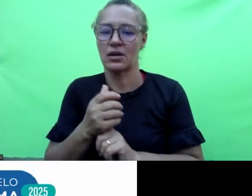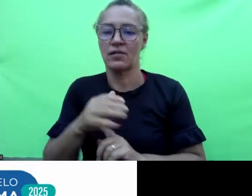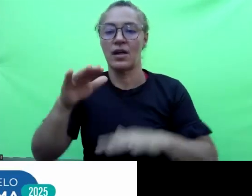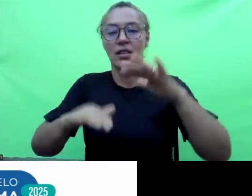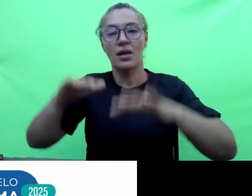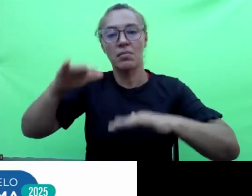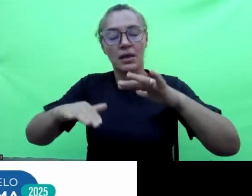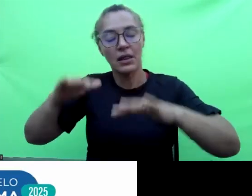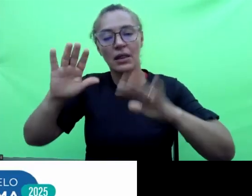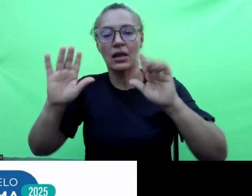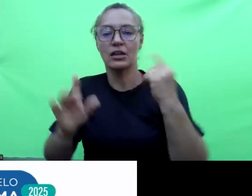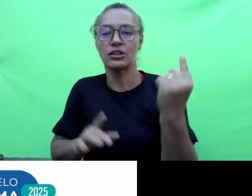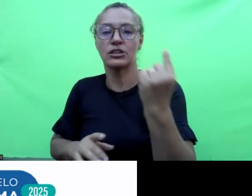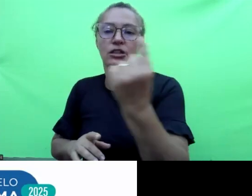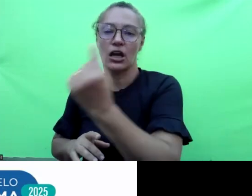durante o sono, né?